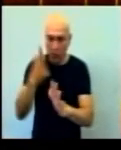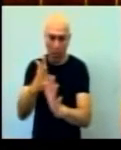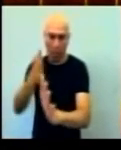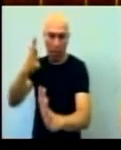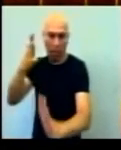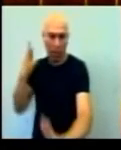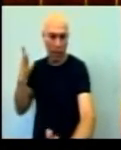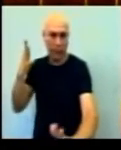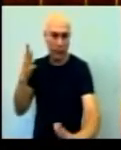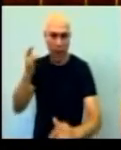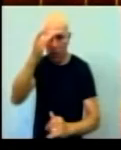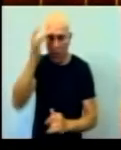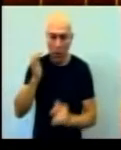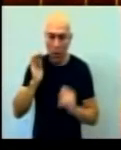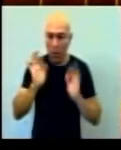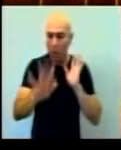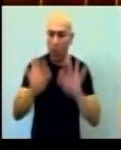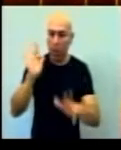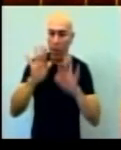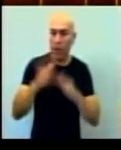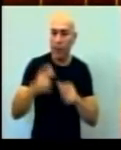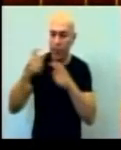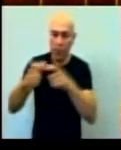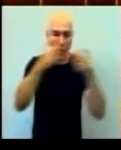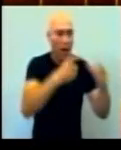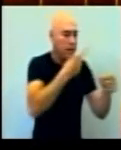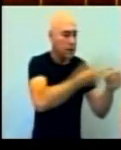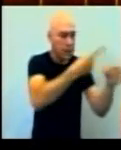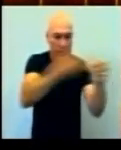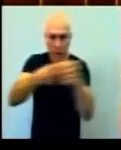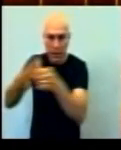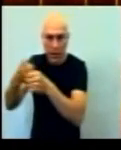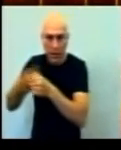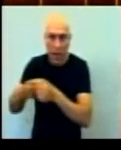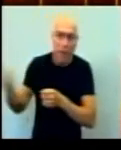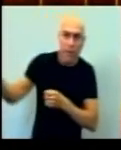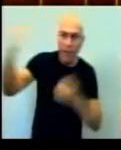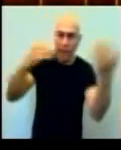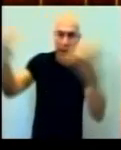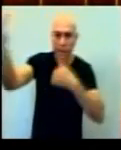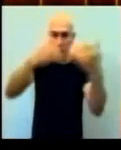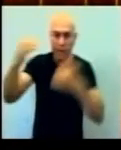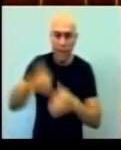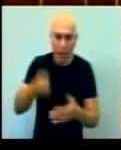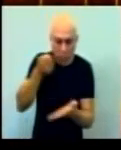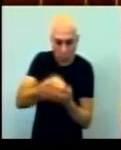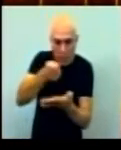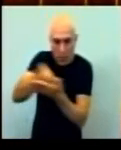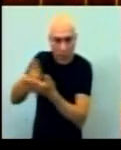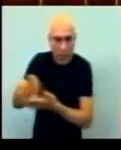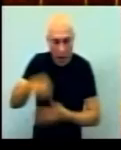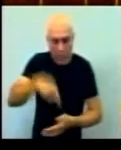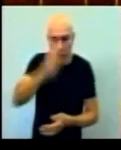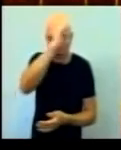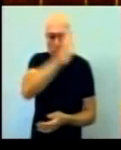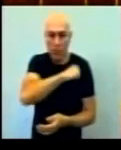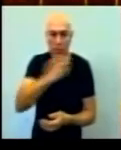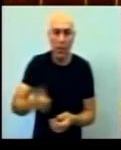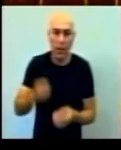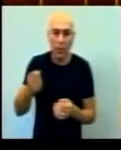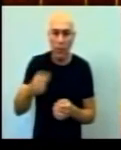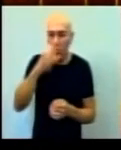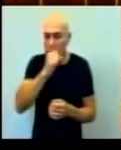principalmente o grande fluxo de pessoas que vêm de outros municípios para São José do Rio Preto fazer suas compras aos fins de semana,